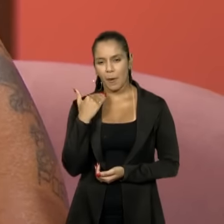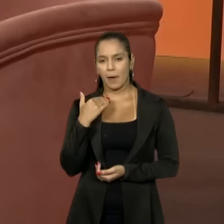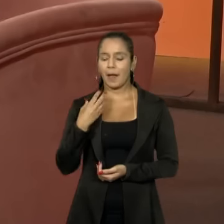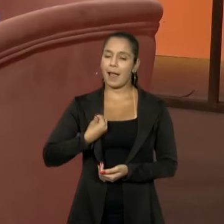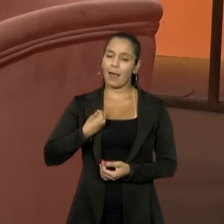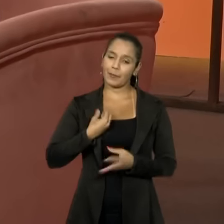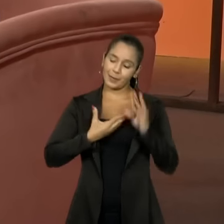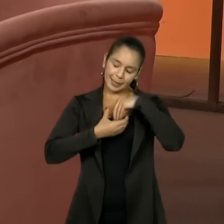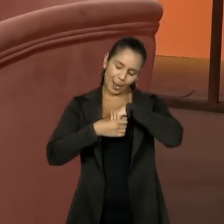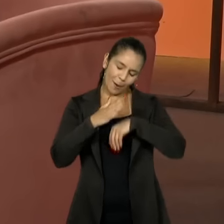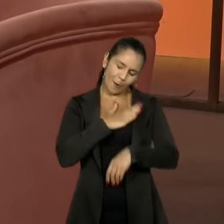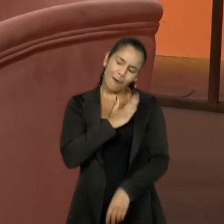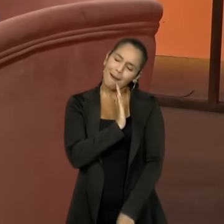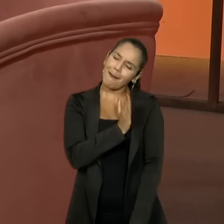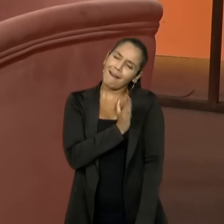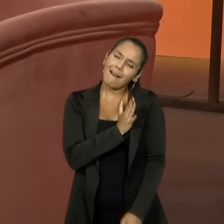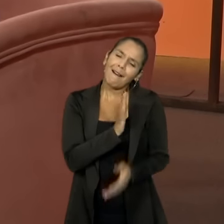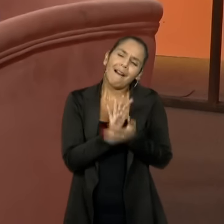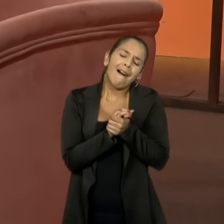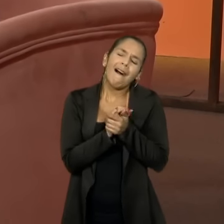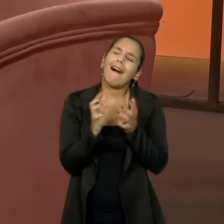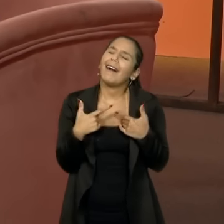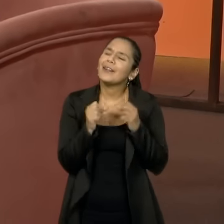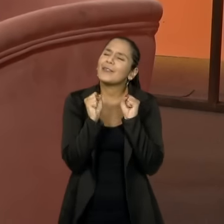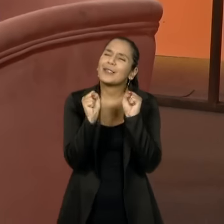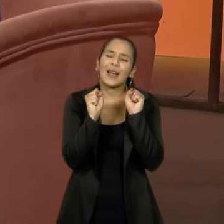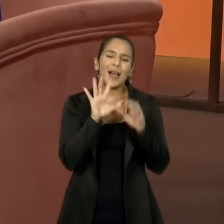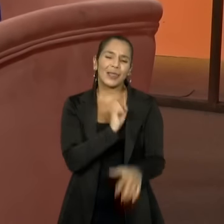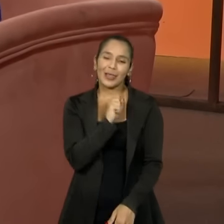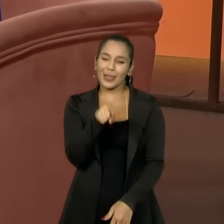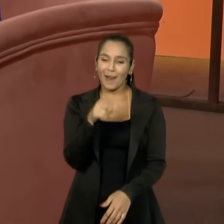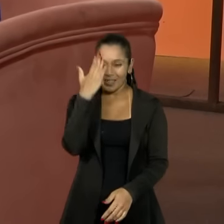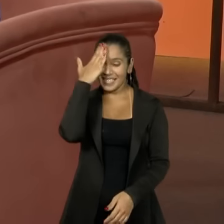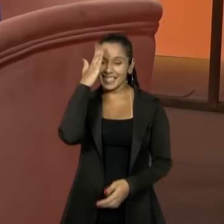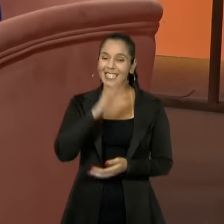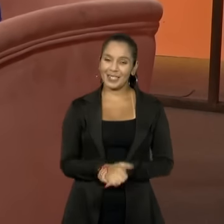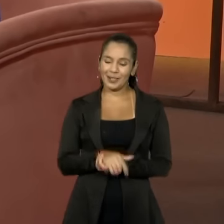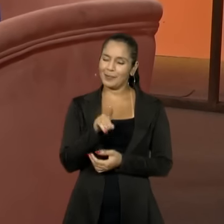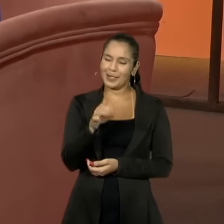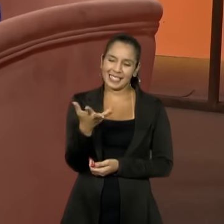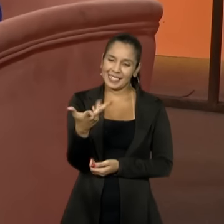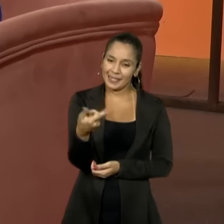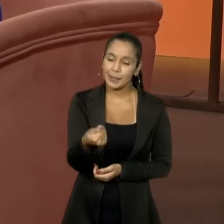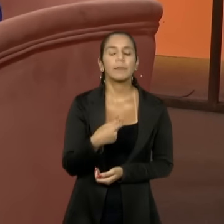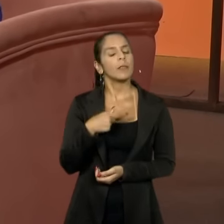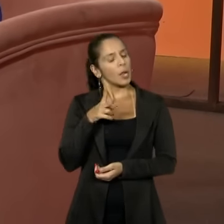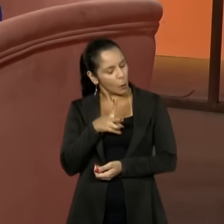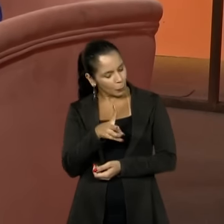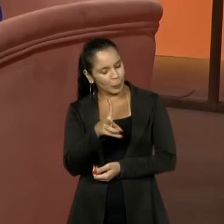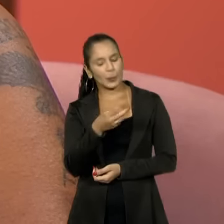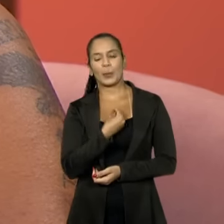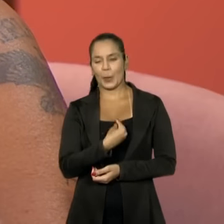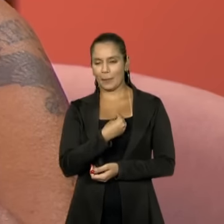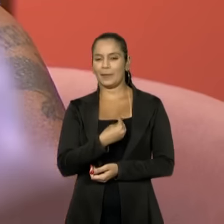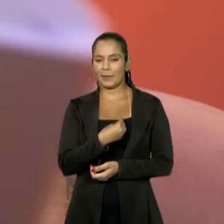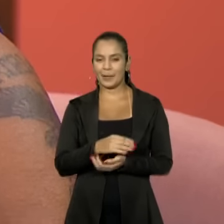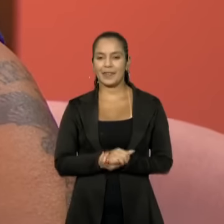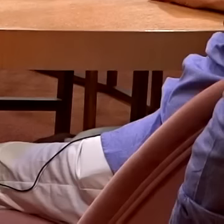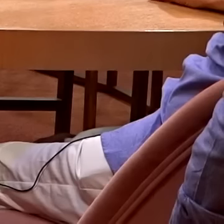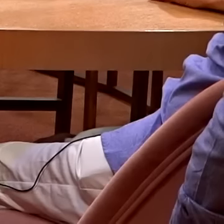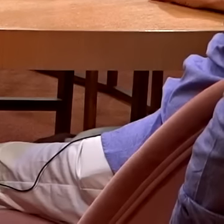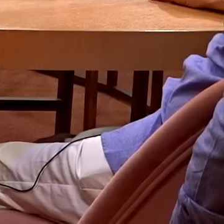meu coração. Oh. Ai, Tia Surica, eu te adoro, sabia? Ela vive. Pra você mim, é maravilhosa. Ela continua viva. Adeusão,